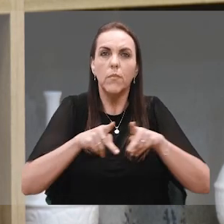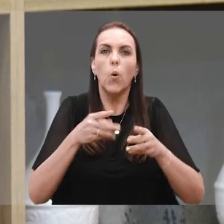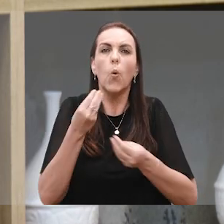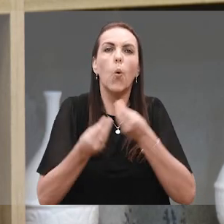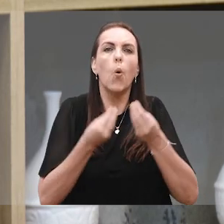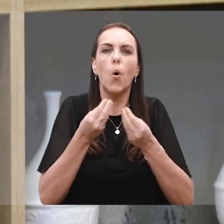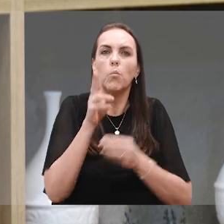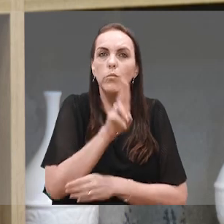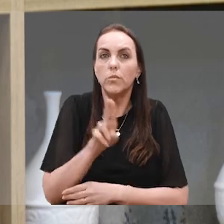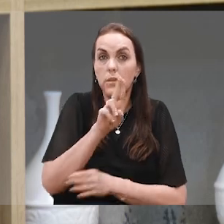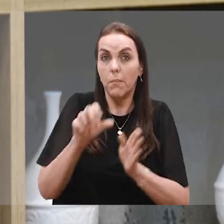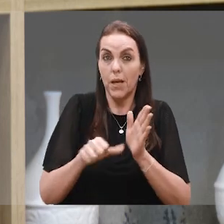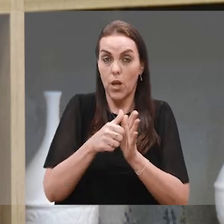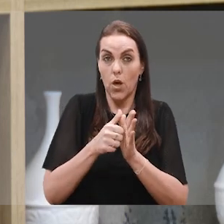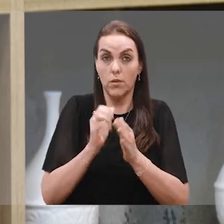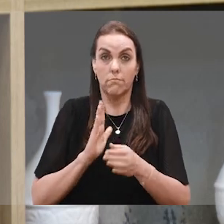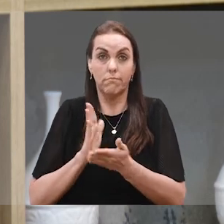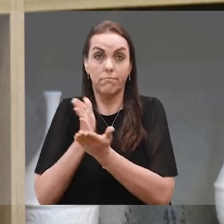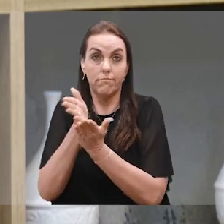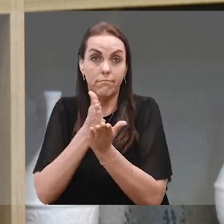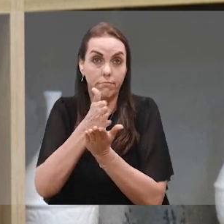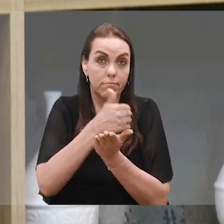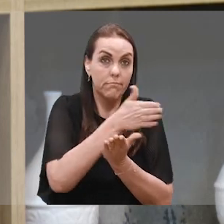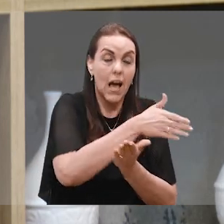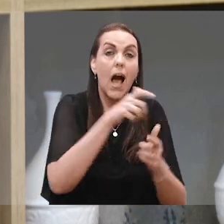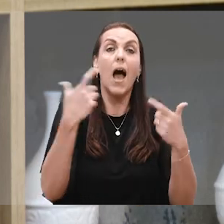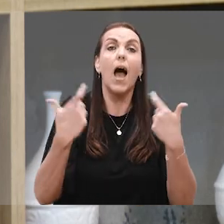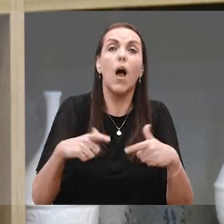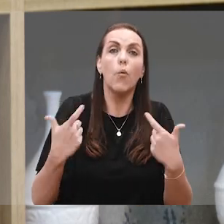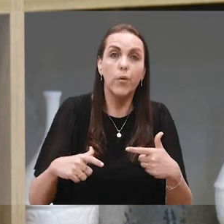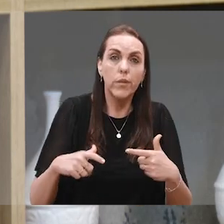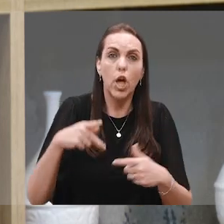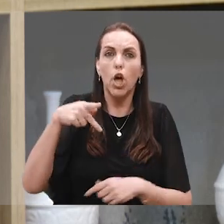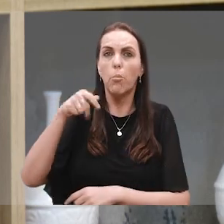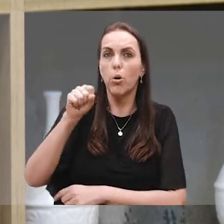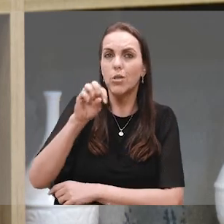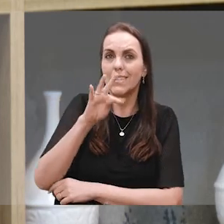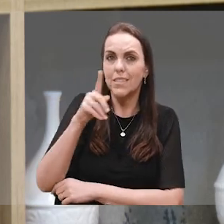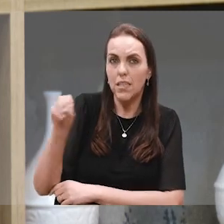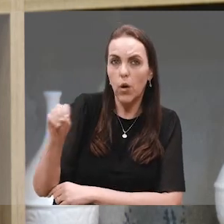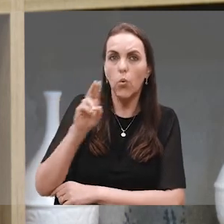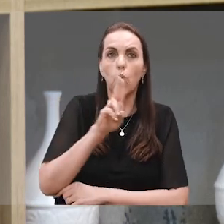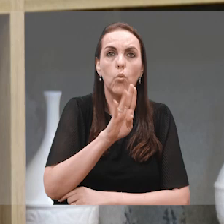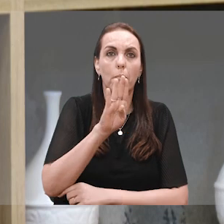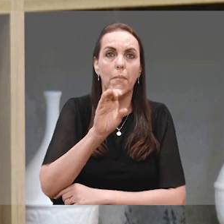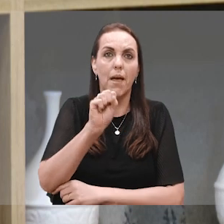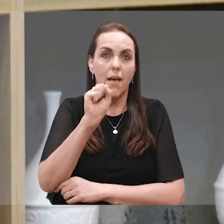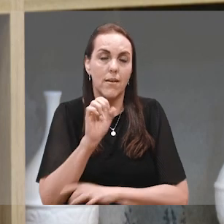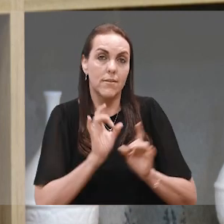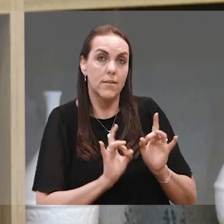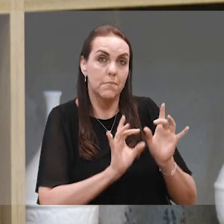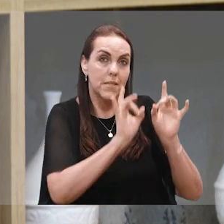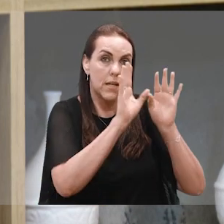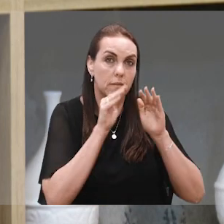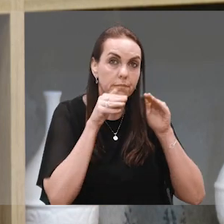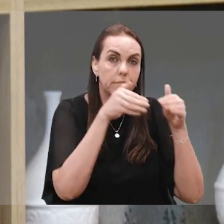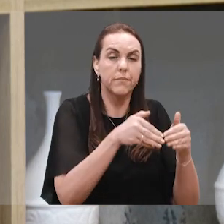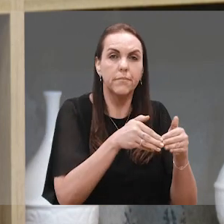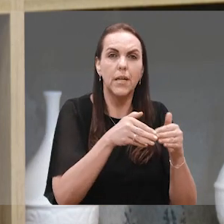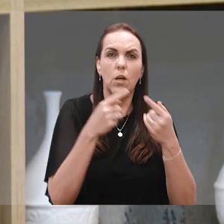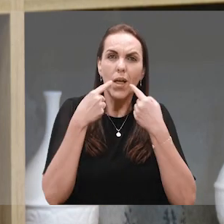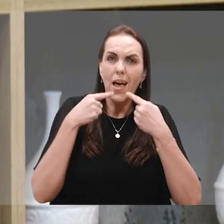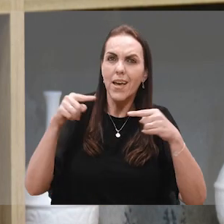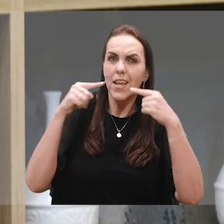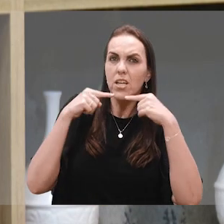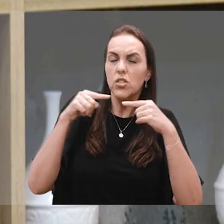como utilizar melhor. Se vai no postão, se vai na UBS, se é algo de especialidade. Outros criticam,